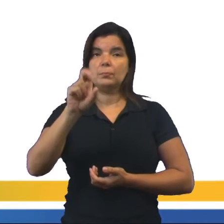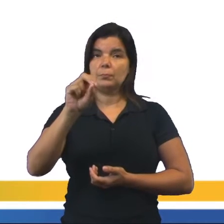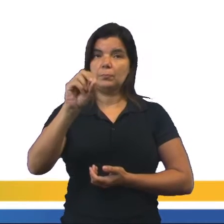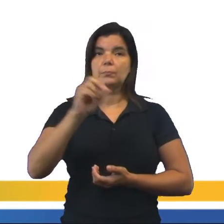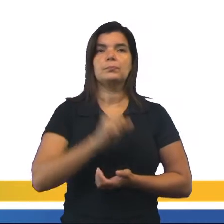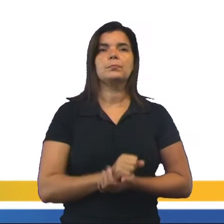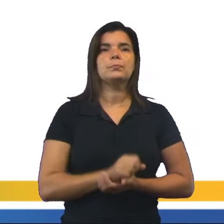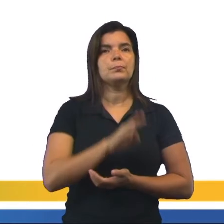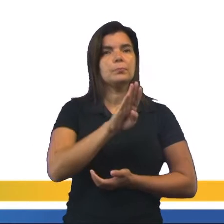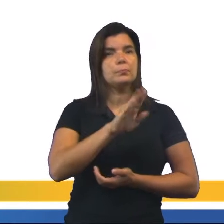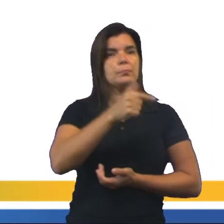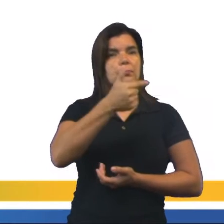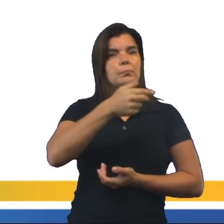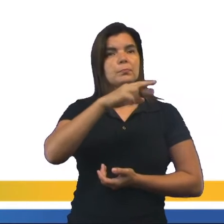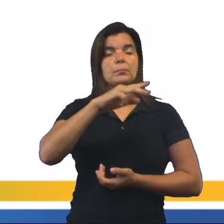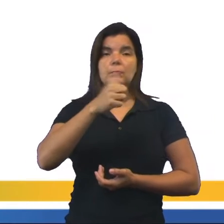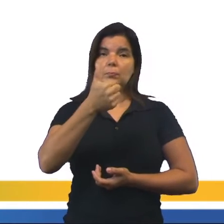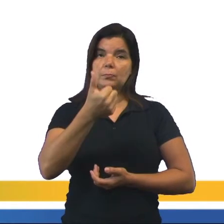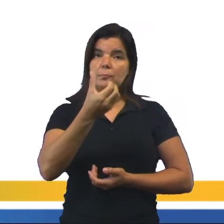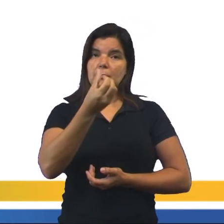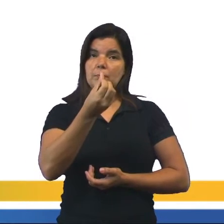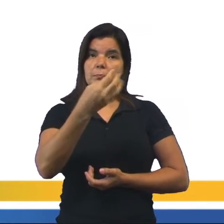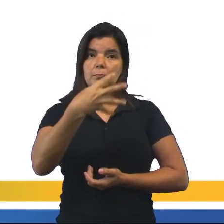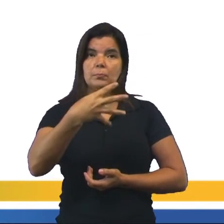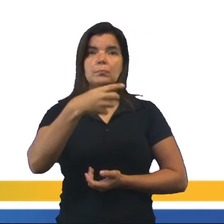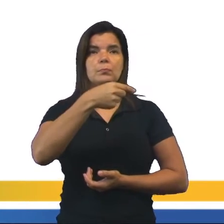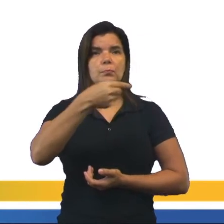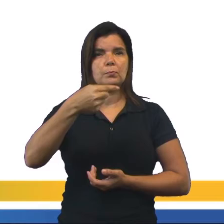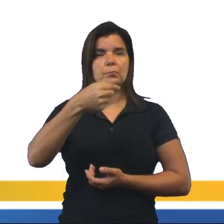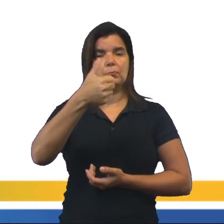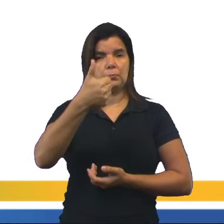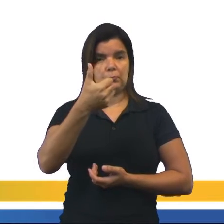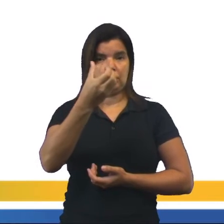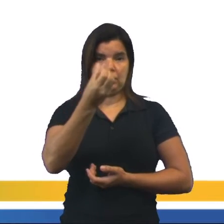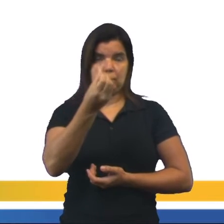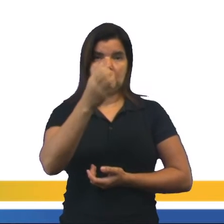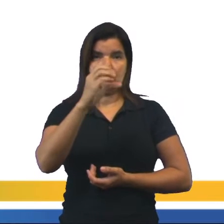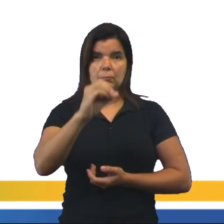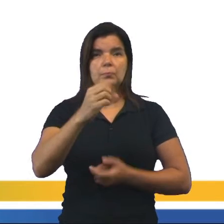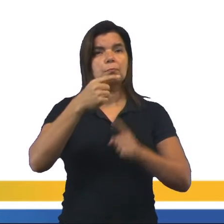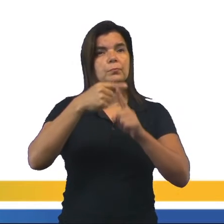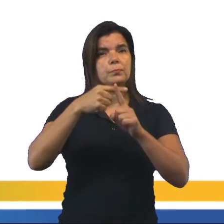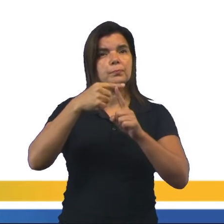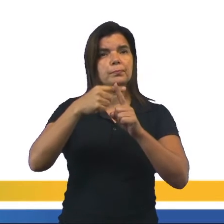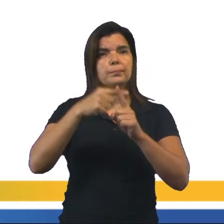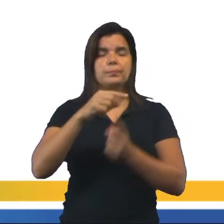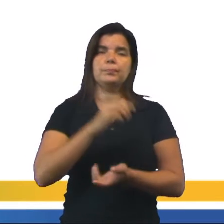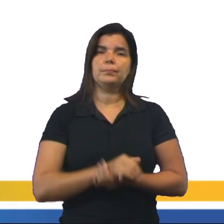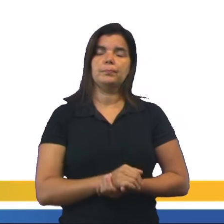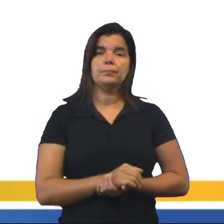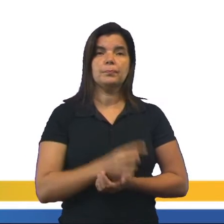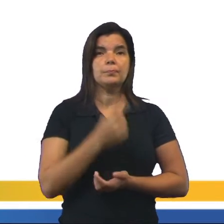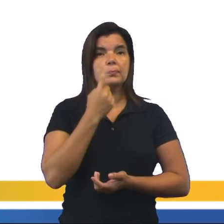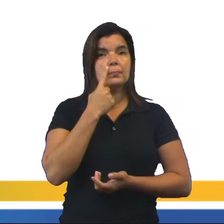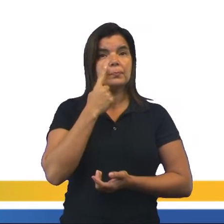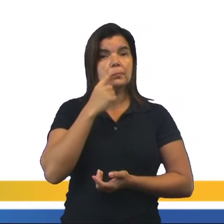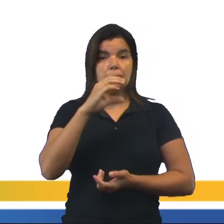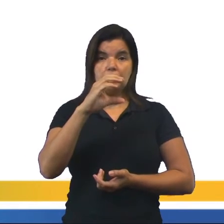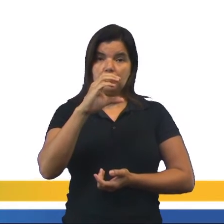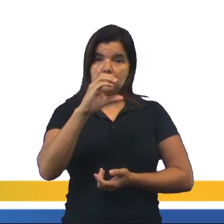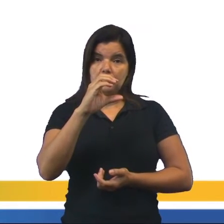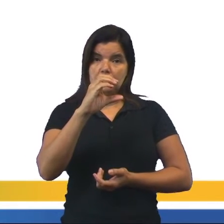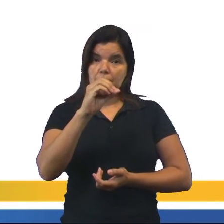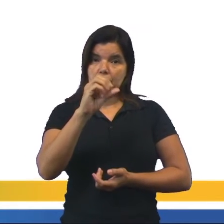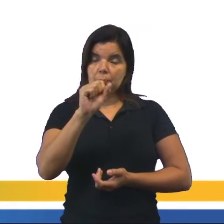quadrado é igual a 164 menos 160 vezes. Então, meu cosseno